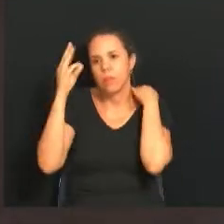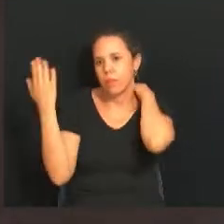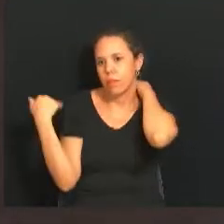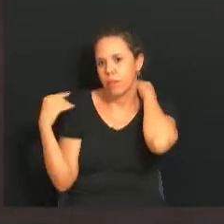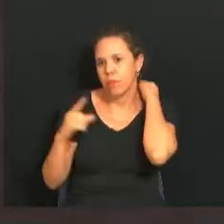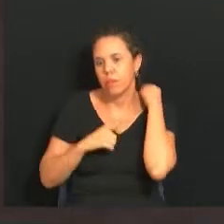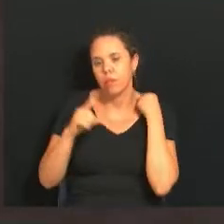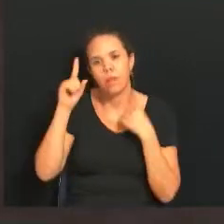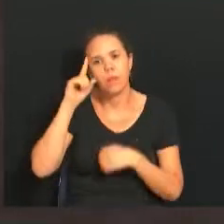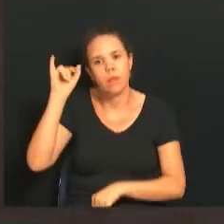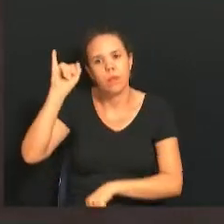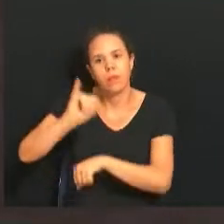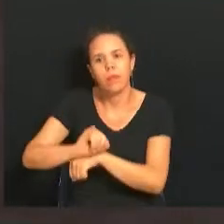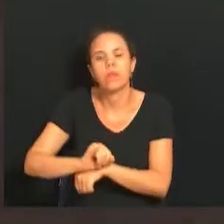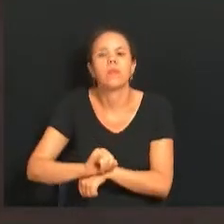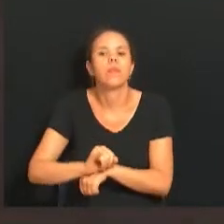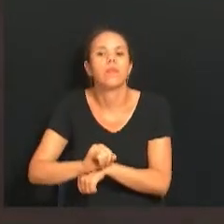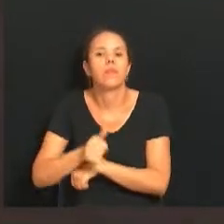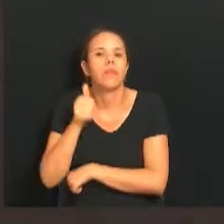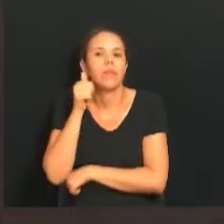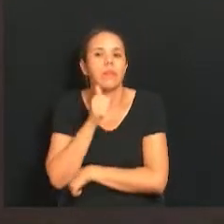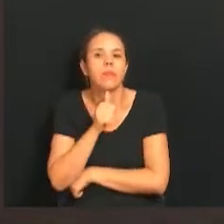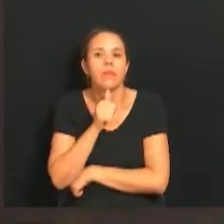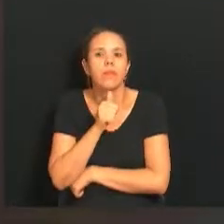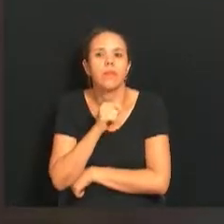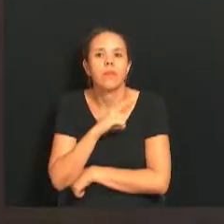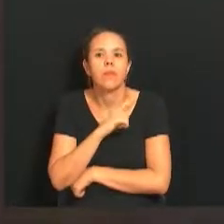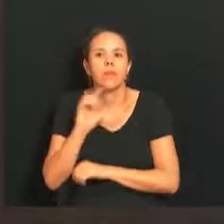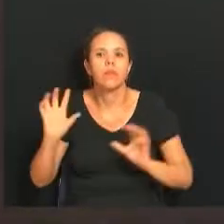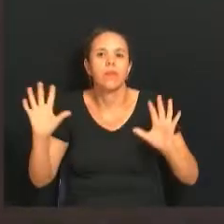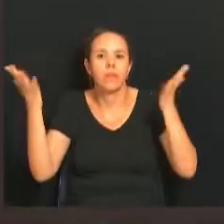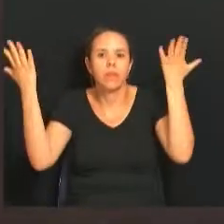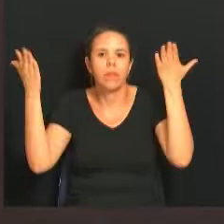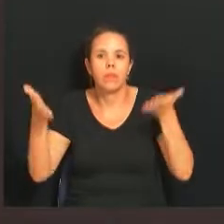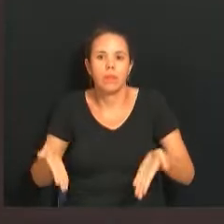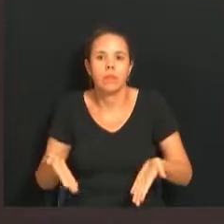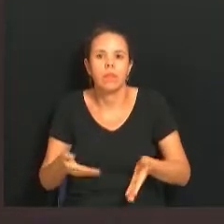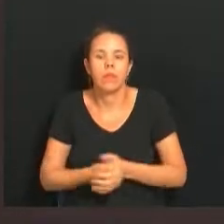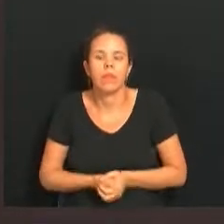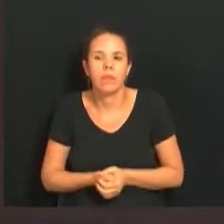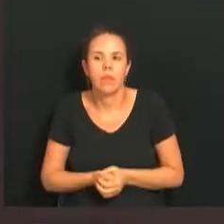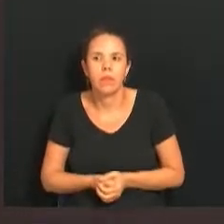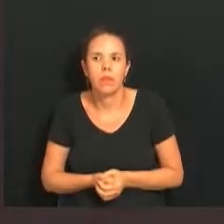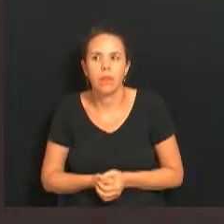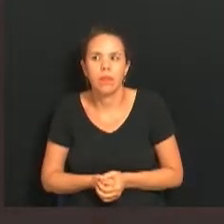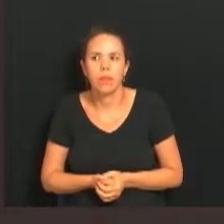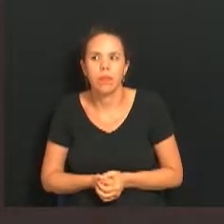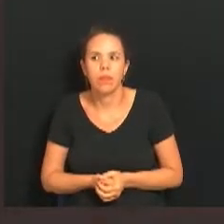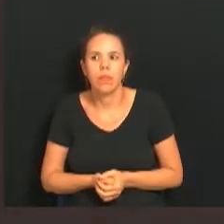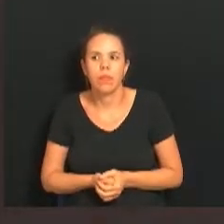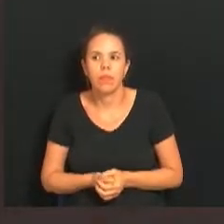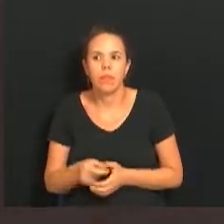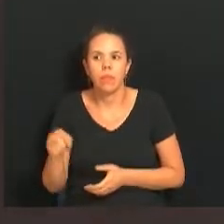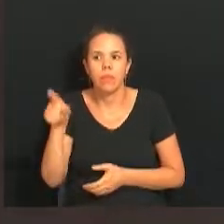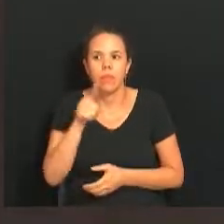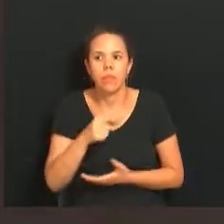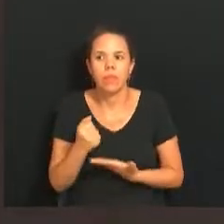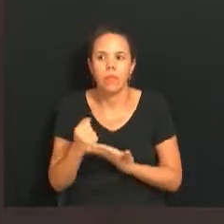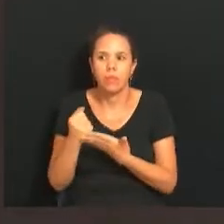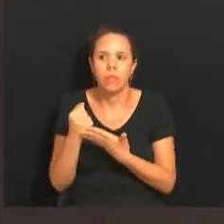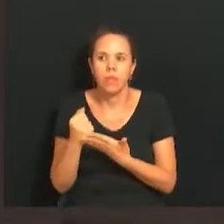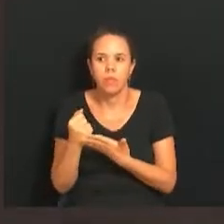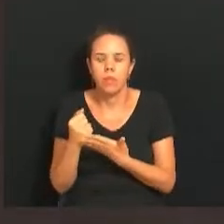Dia Internacional da Mulher e vai ter um evento aqui, um evento que vocês vão ajudar